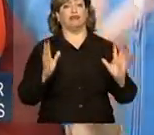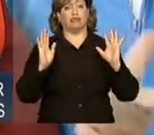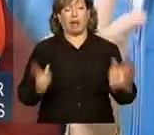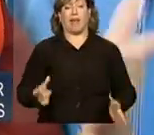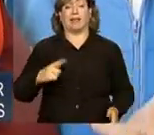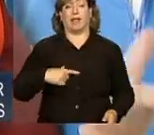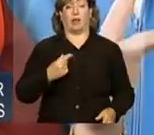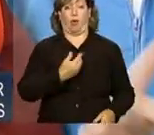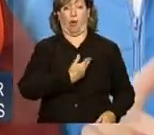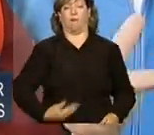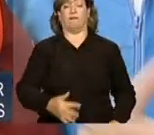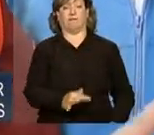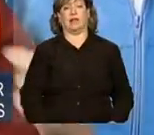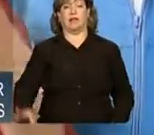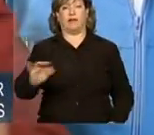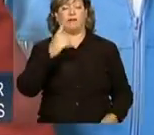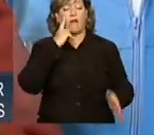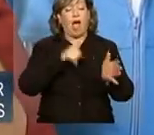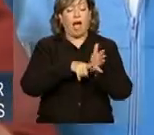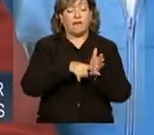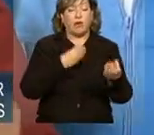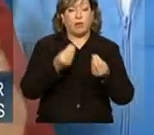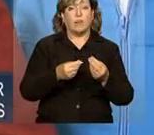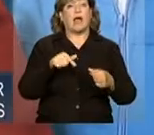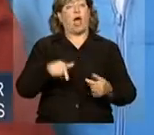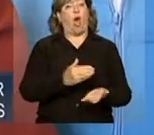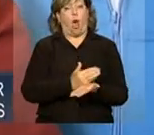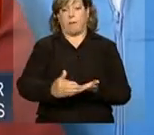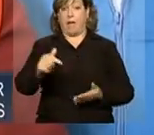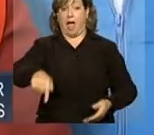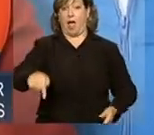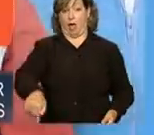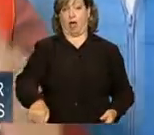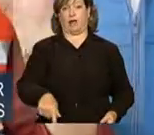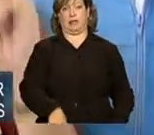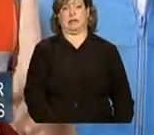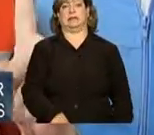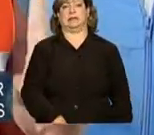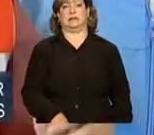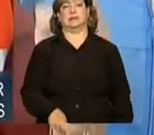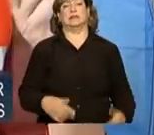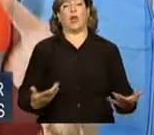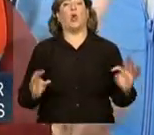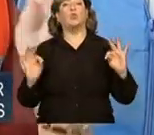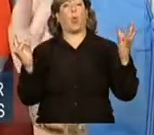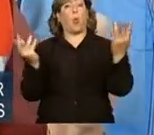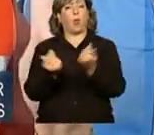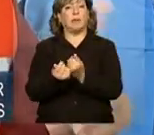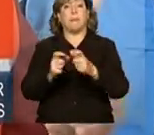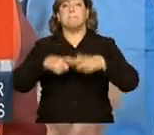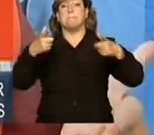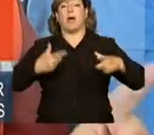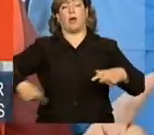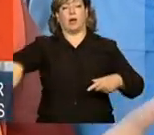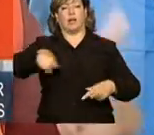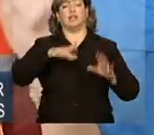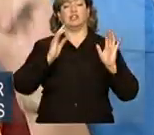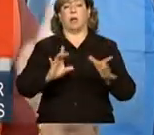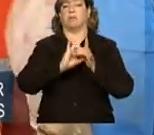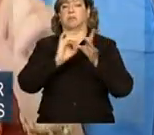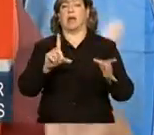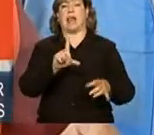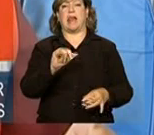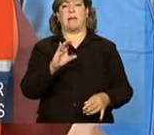no governo federal para avaliação, elas começam agora aqui. Estão todas, a maioria delas liberadas,